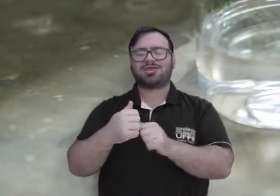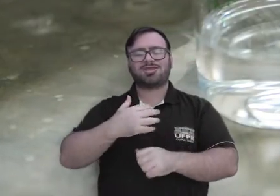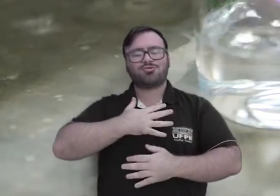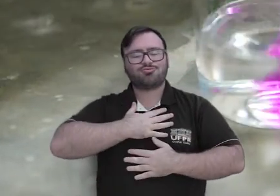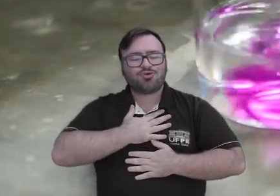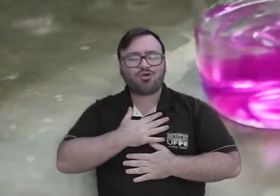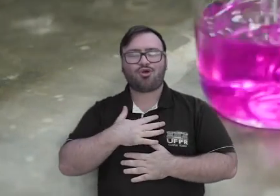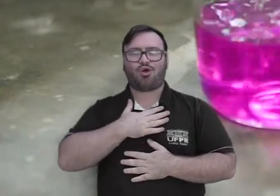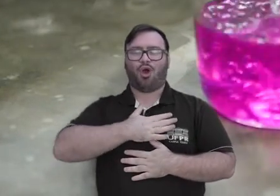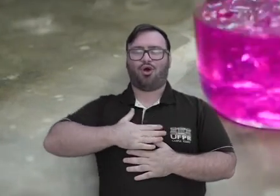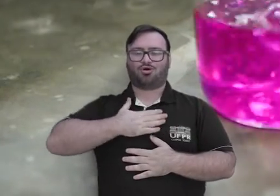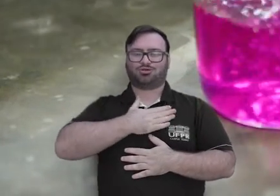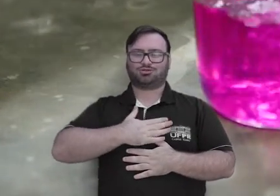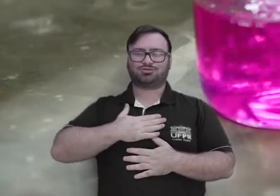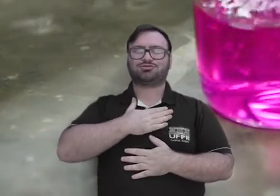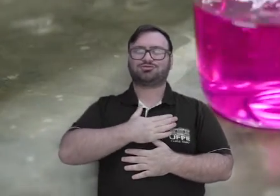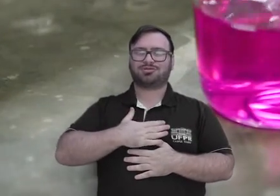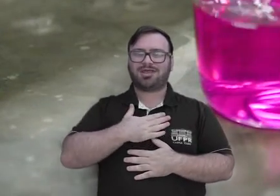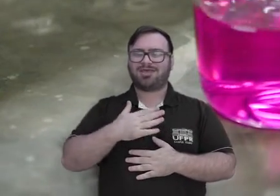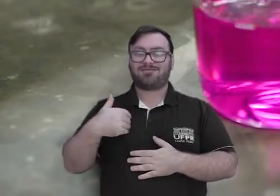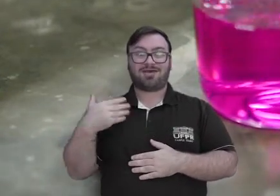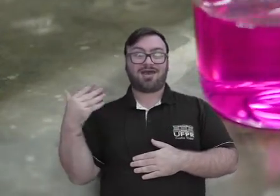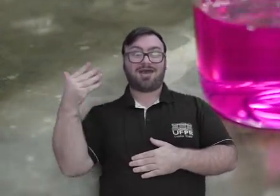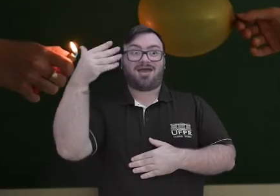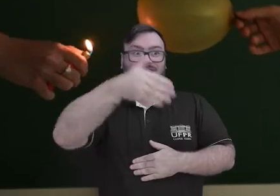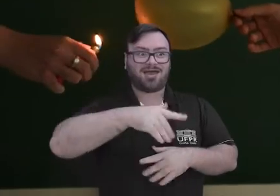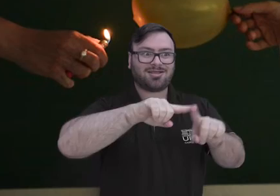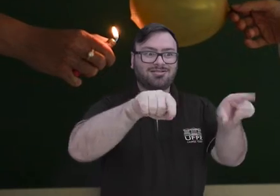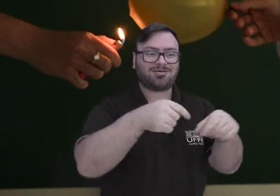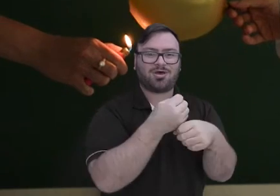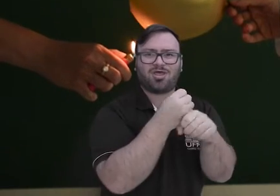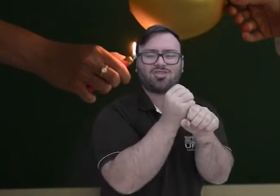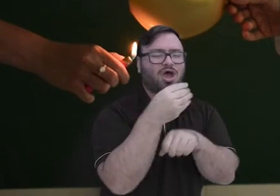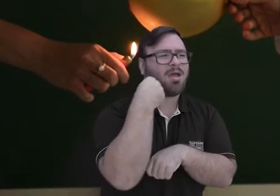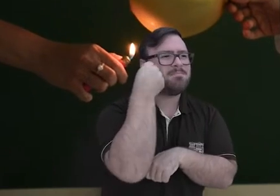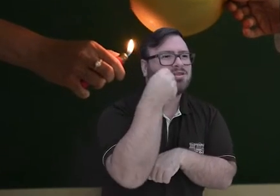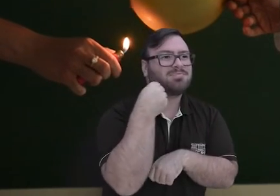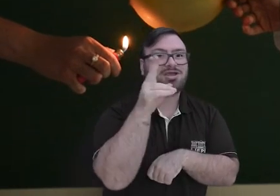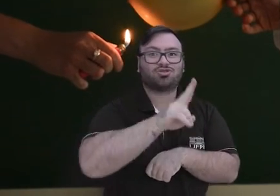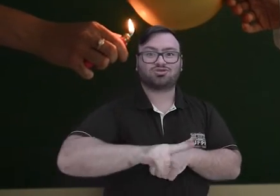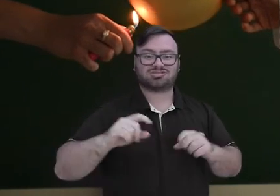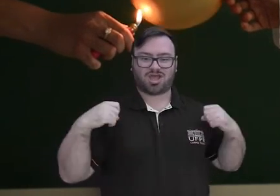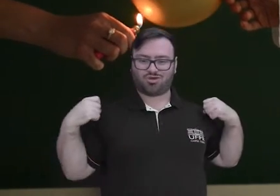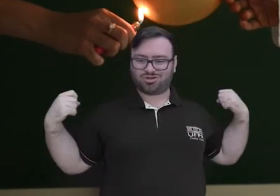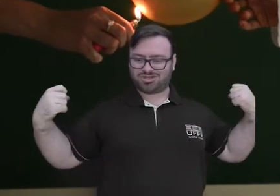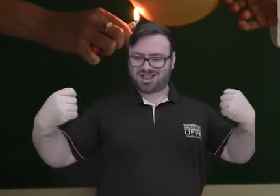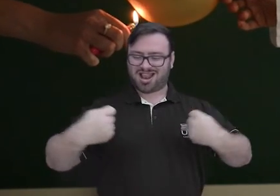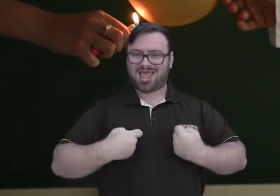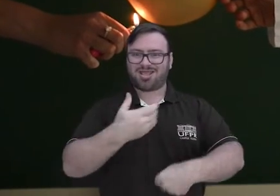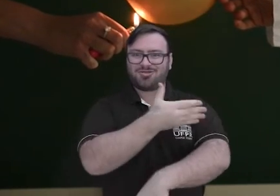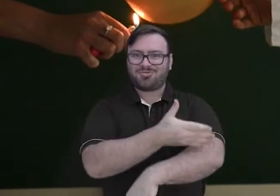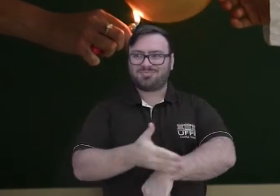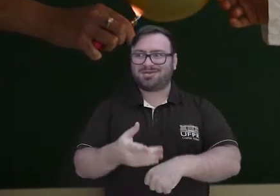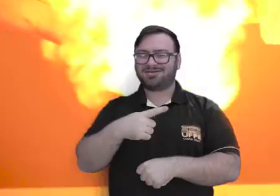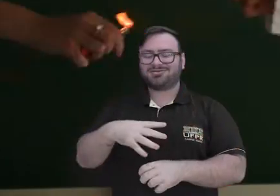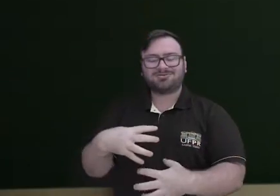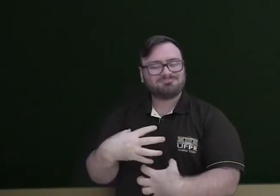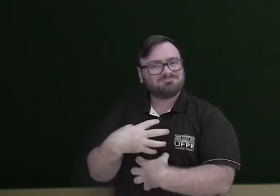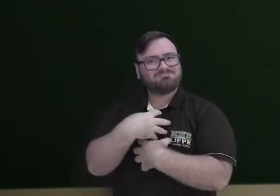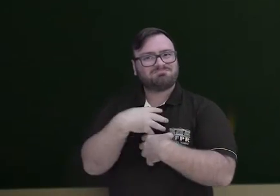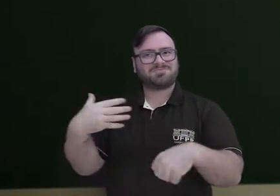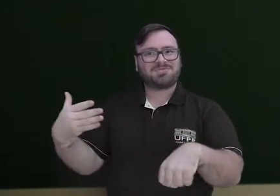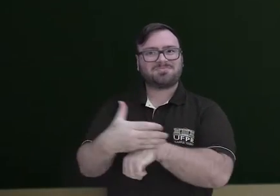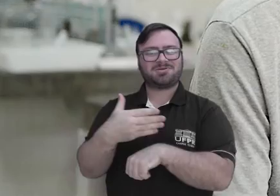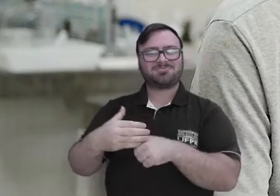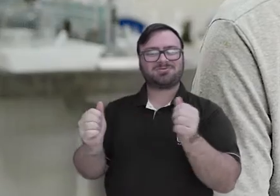momento, é o que encanta, né, vir para o laboratório, fazer experimento, é poder botar um jaleco, é estar nesse meio, se sentir parte